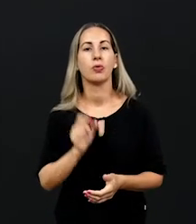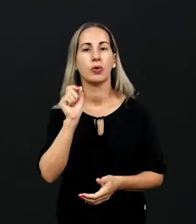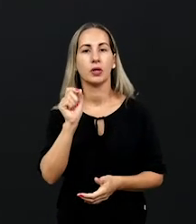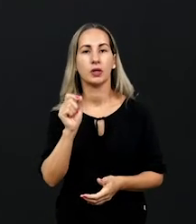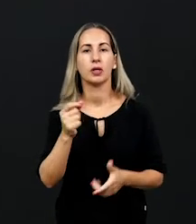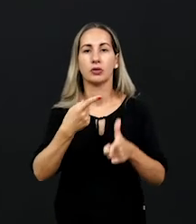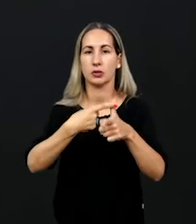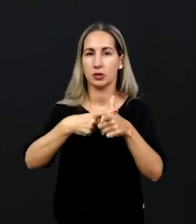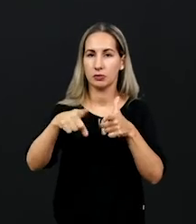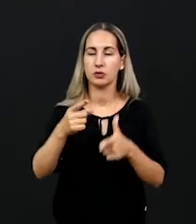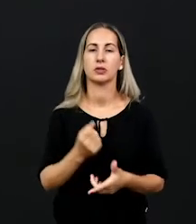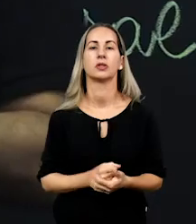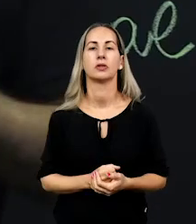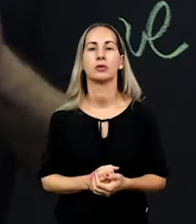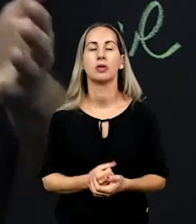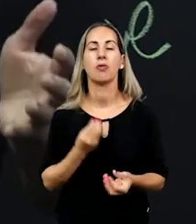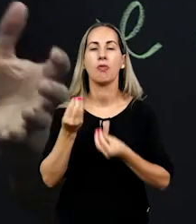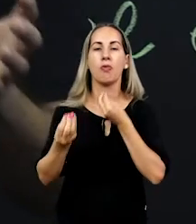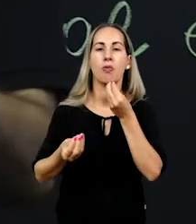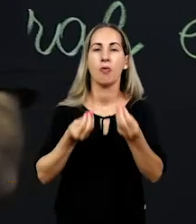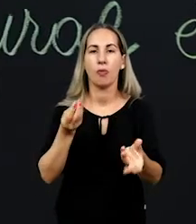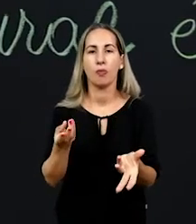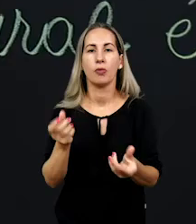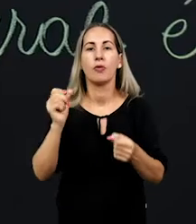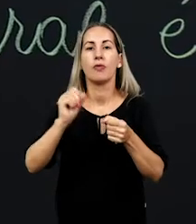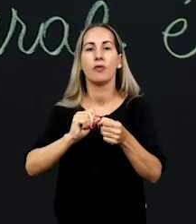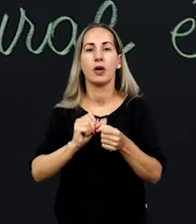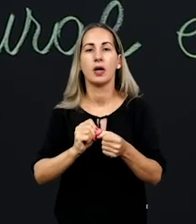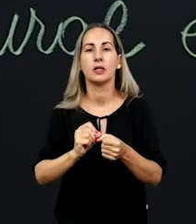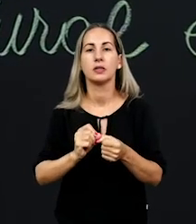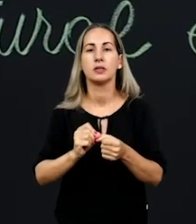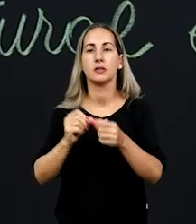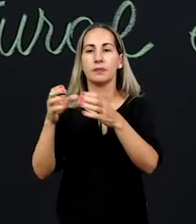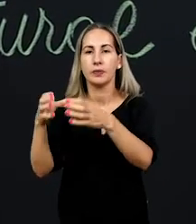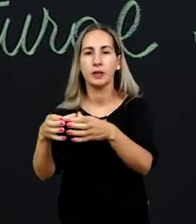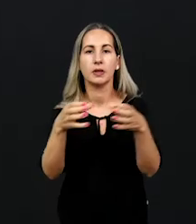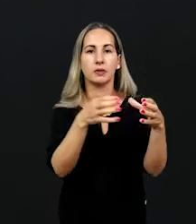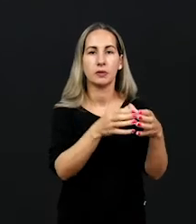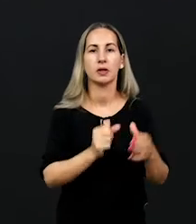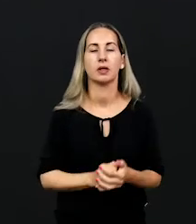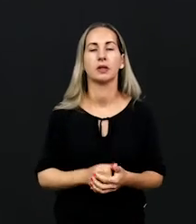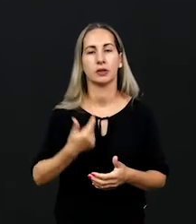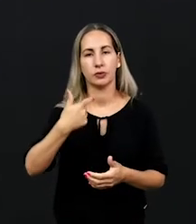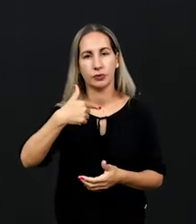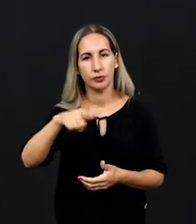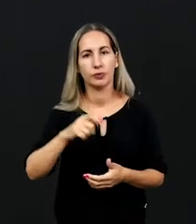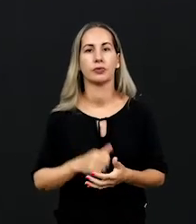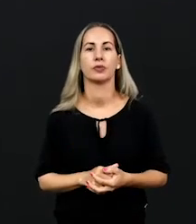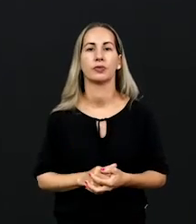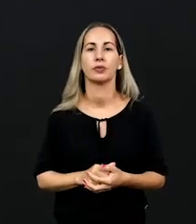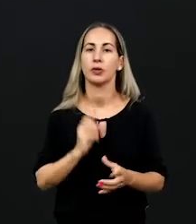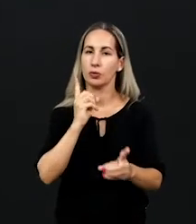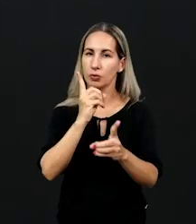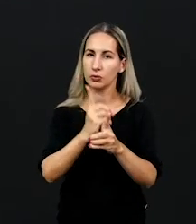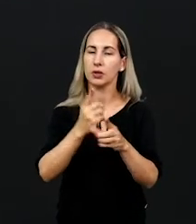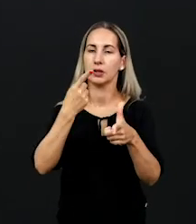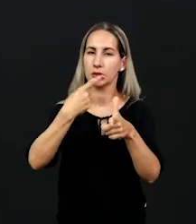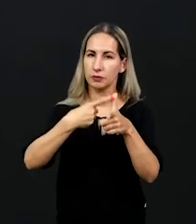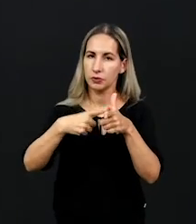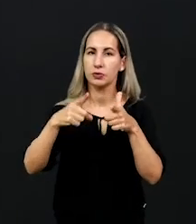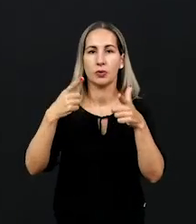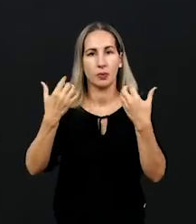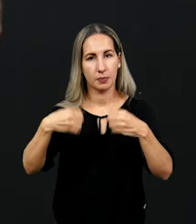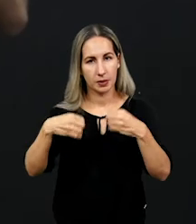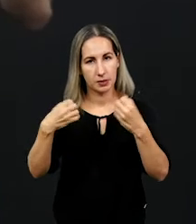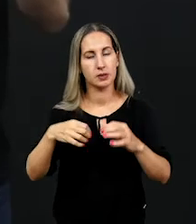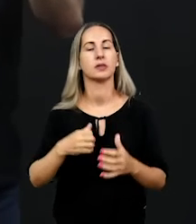são os divisores e como que a gente faz para classificá-los, tá? Então, de novo, ó, para acharmos os divisores, eu